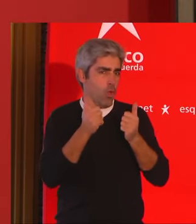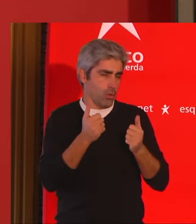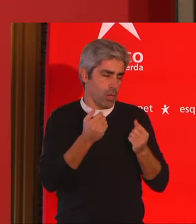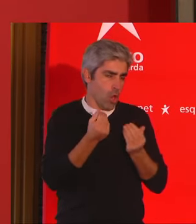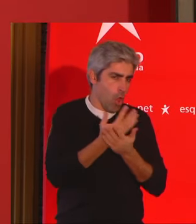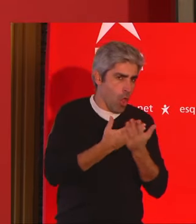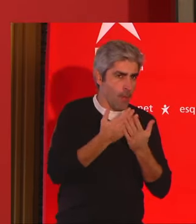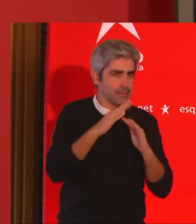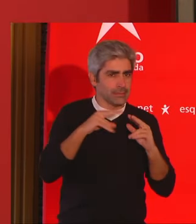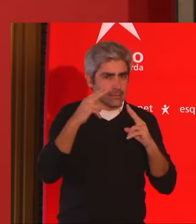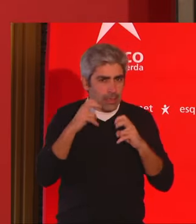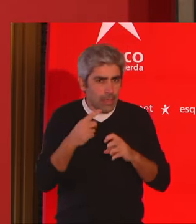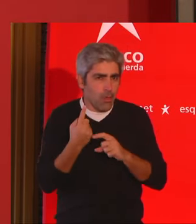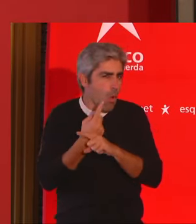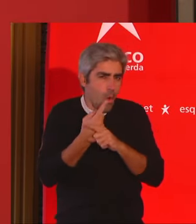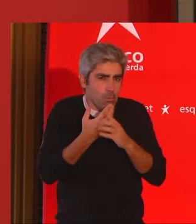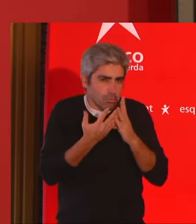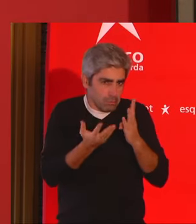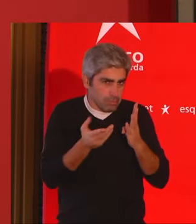cientificamente,